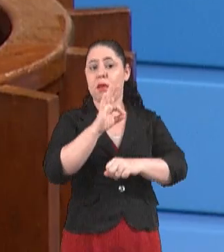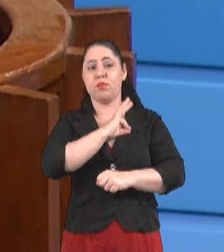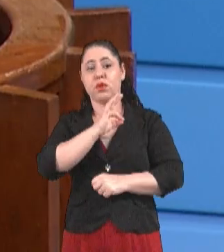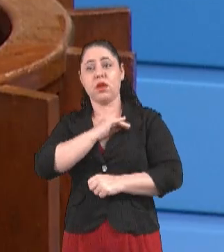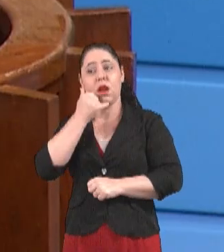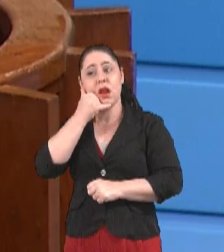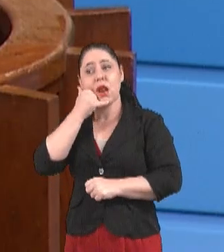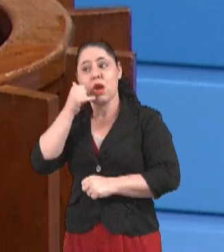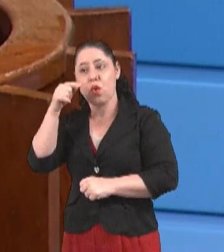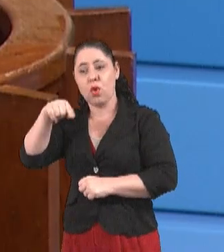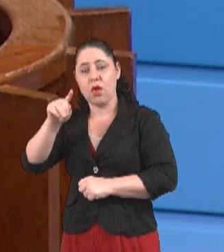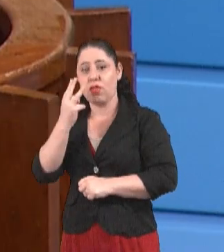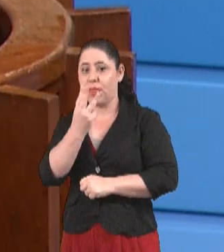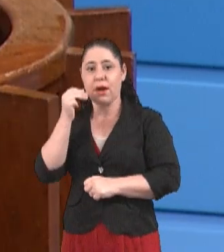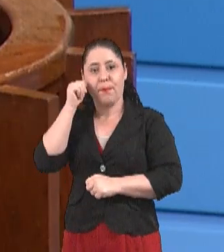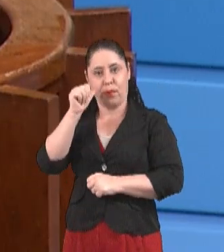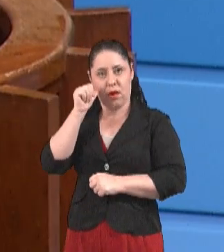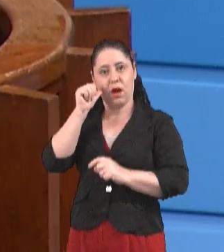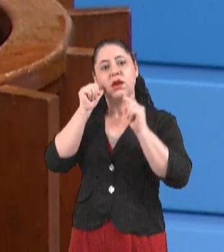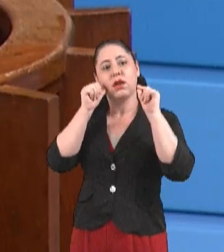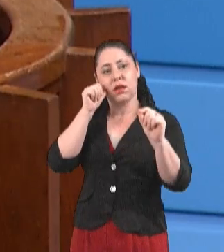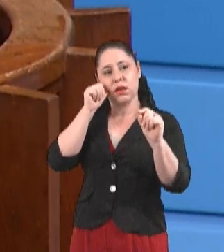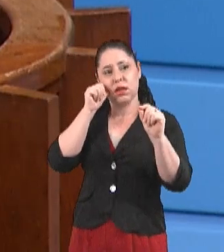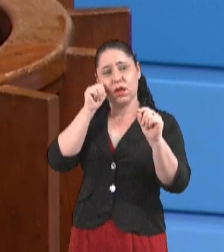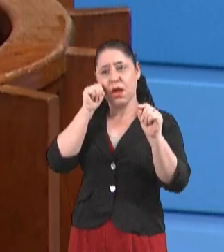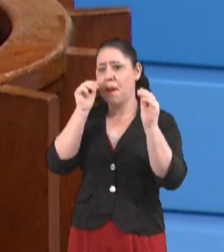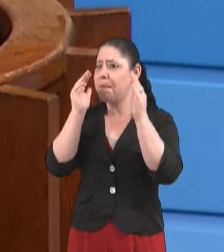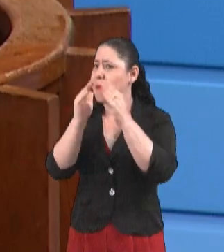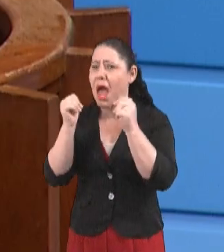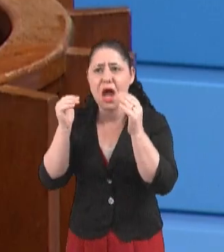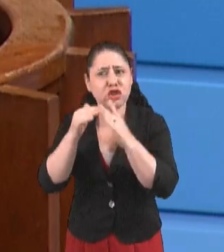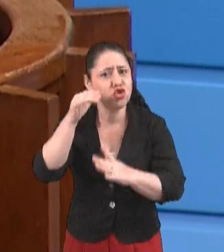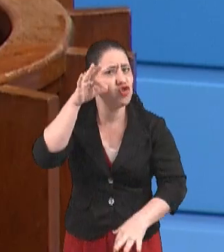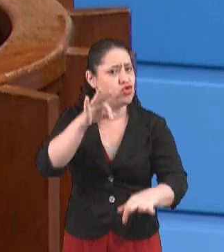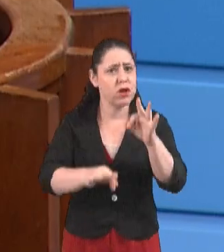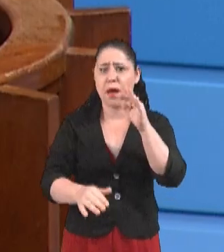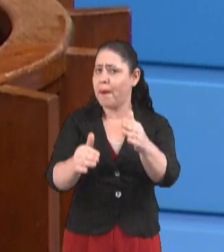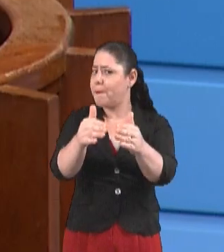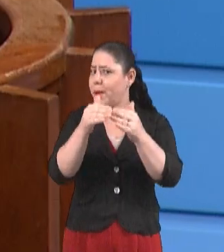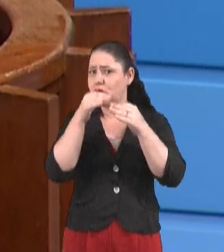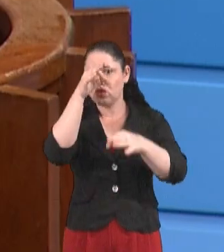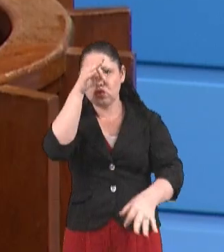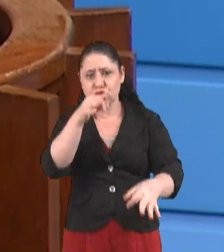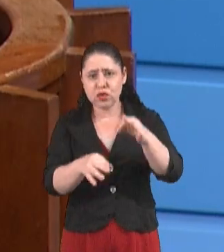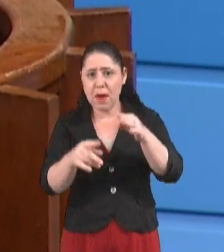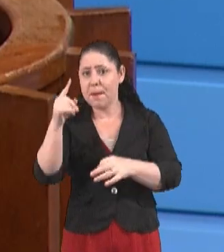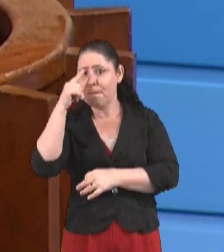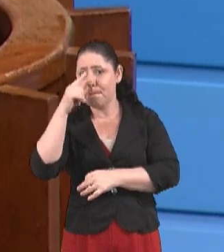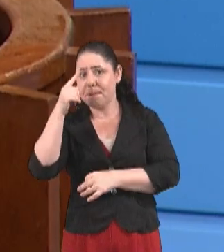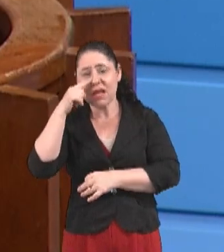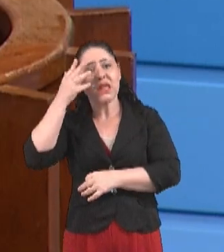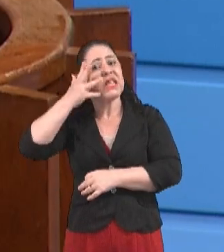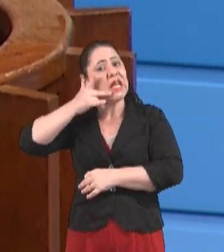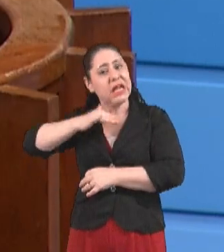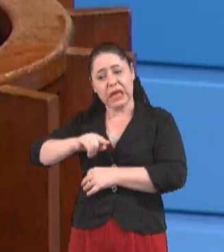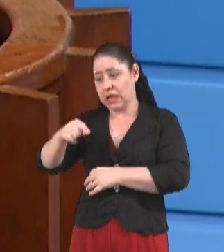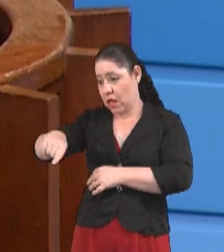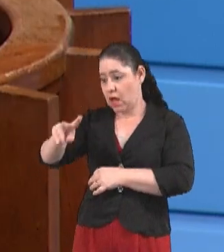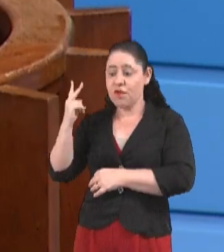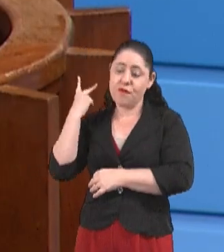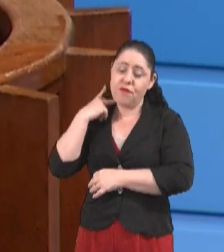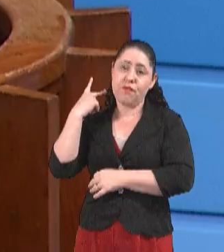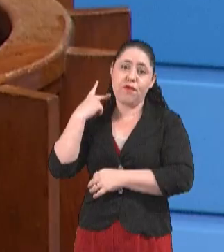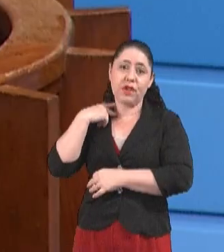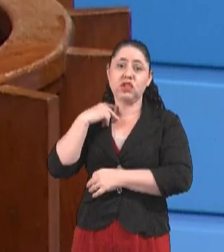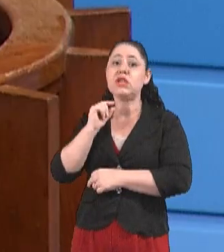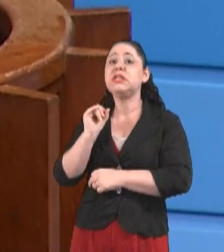em contato com 3 mulheres que aclamavam por justiça, mães das crianças vítimas